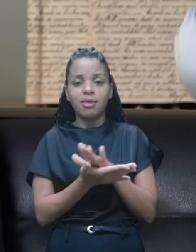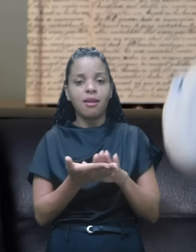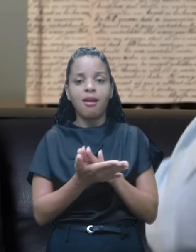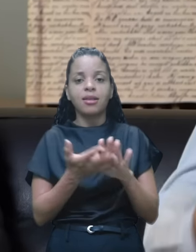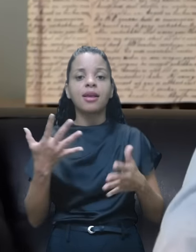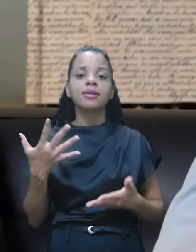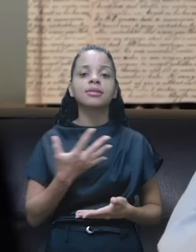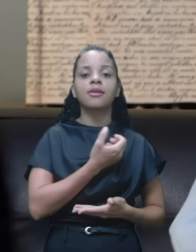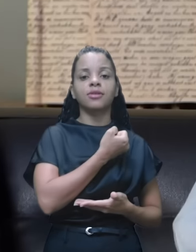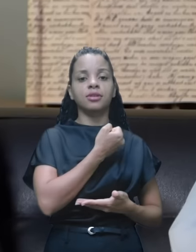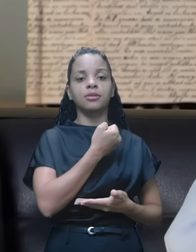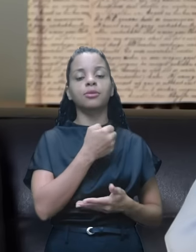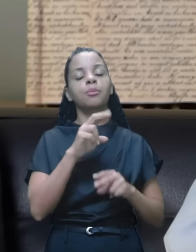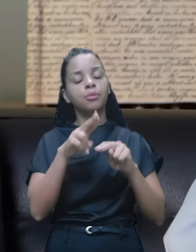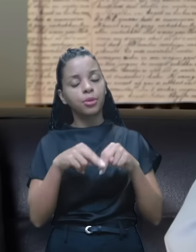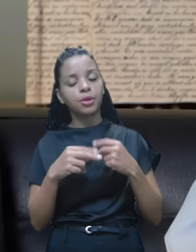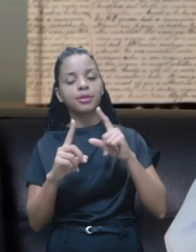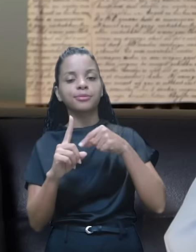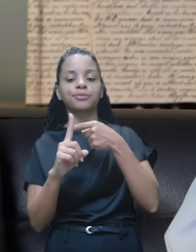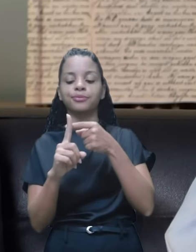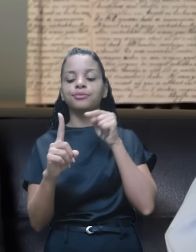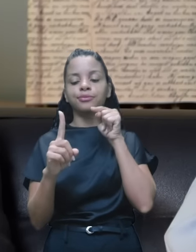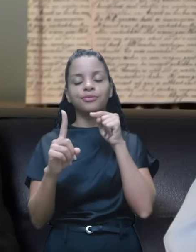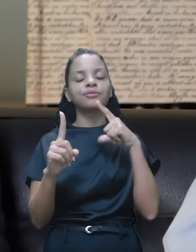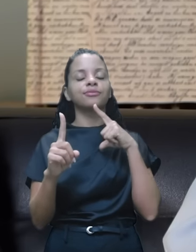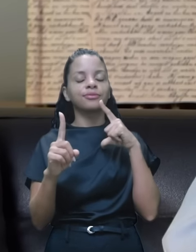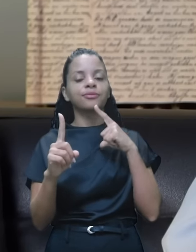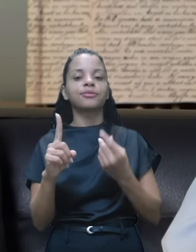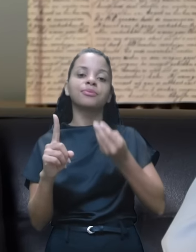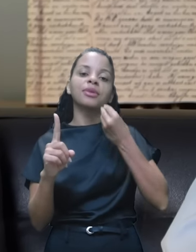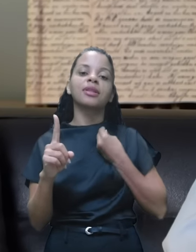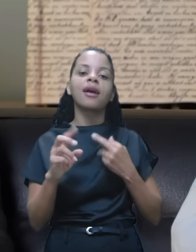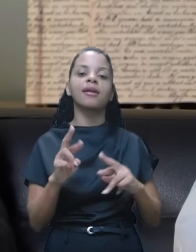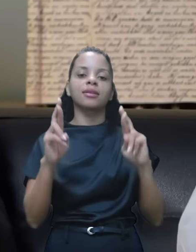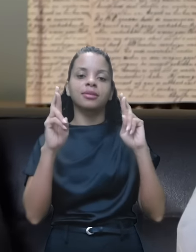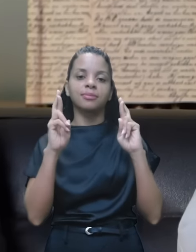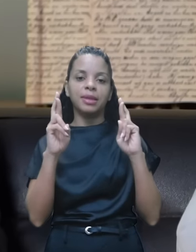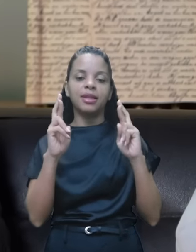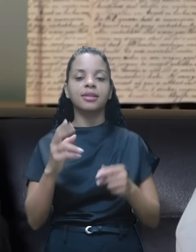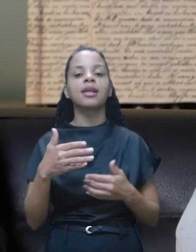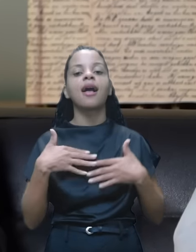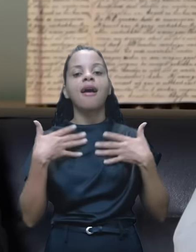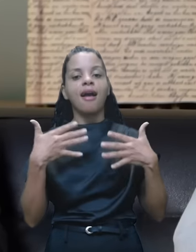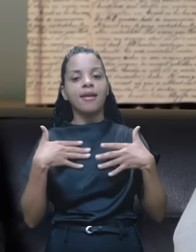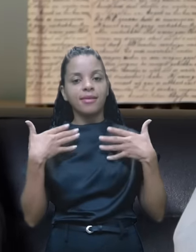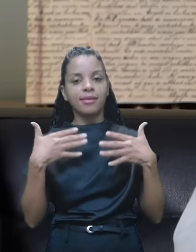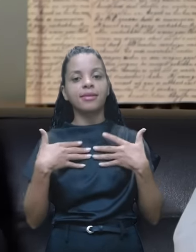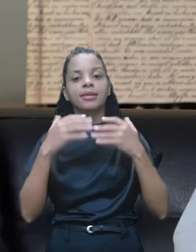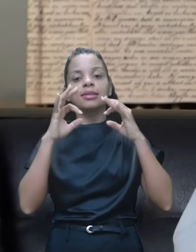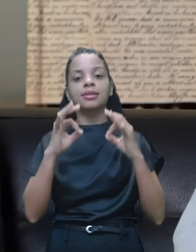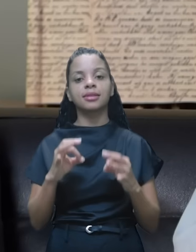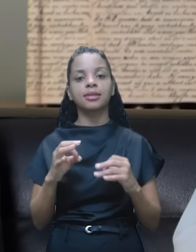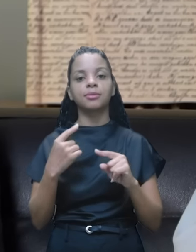Então, por meio da morte dele na cruz do Calvário, hoje eu posso ter essa esperança, hoje eu posso ter essa alegria, essa certeza de que